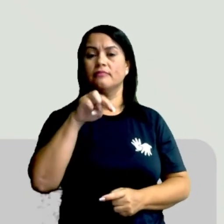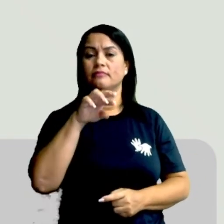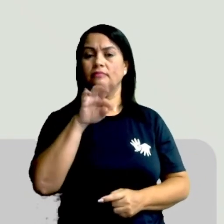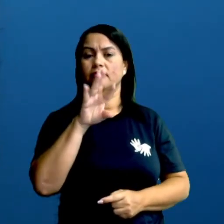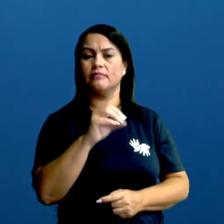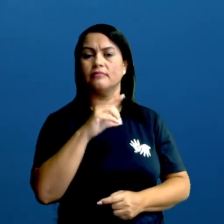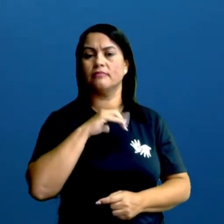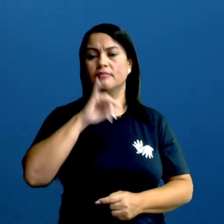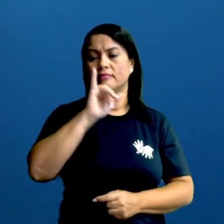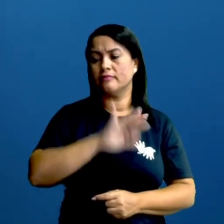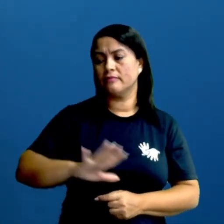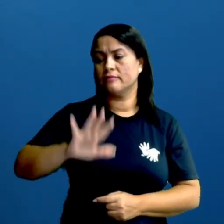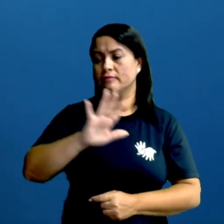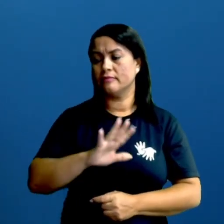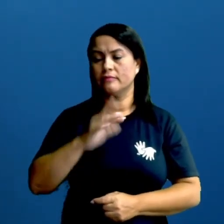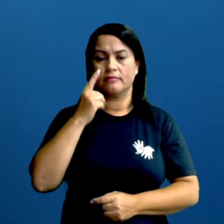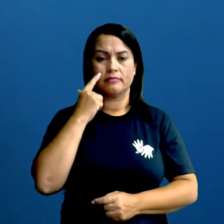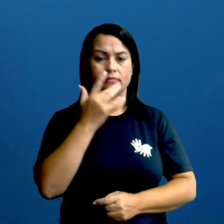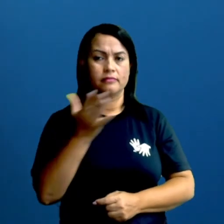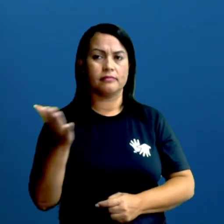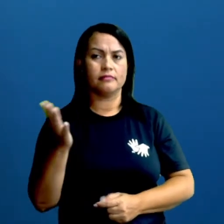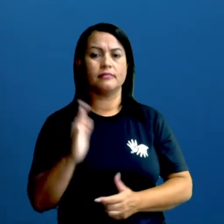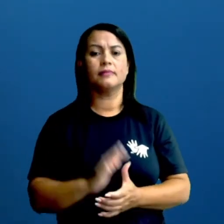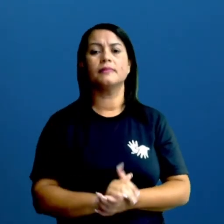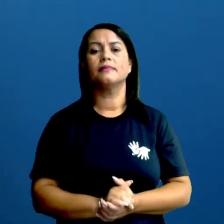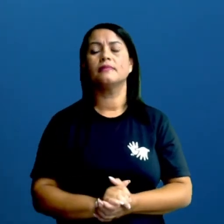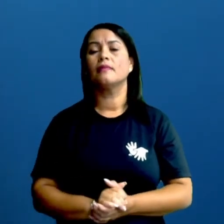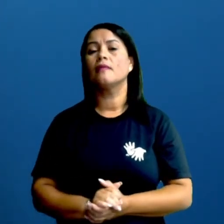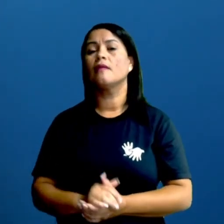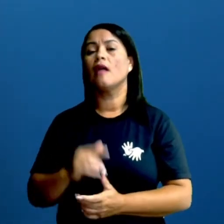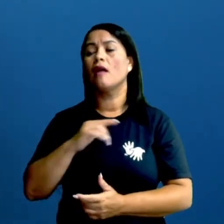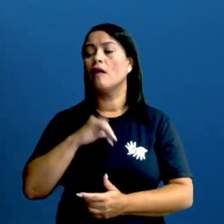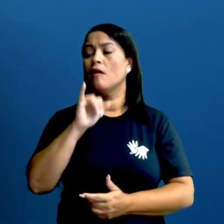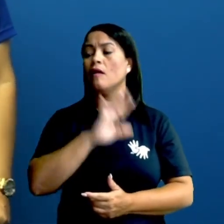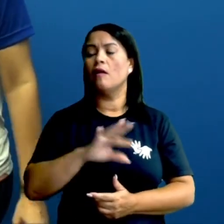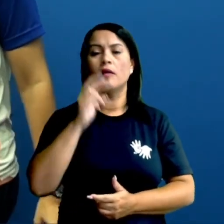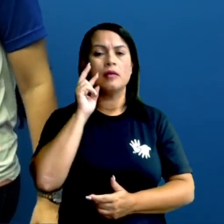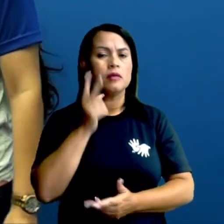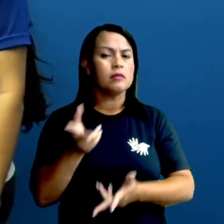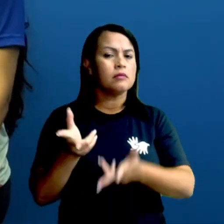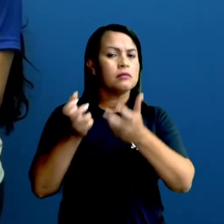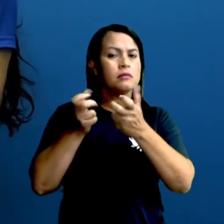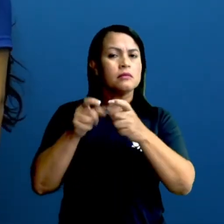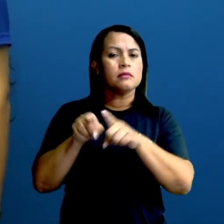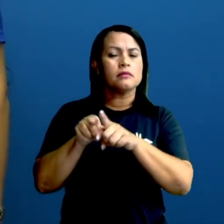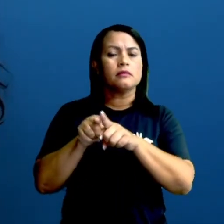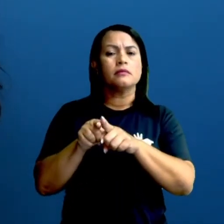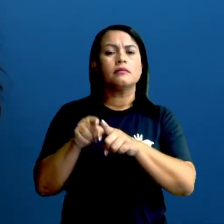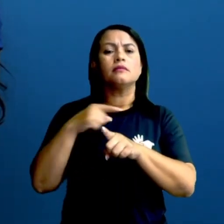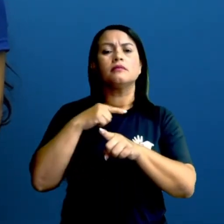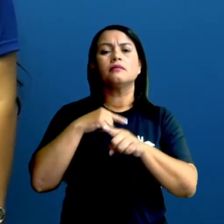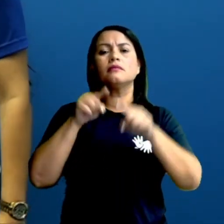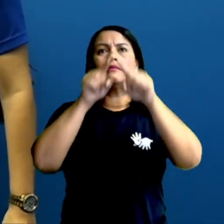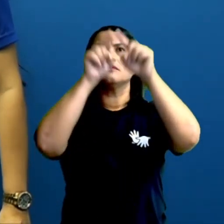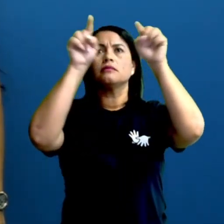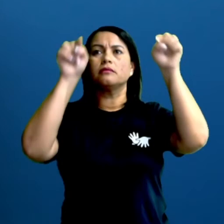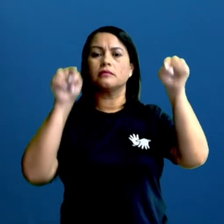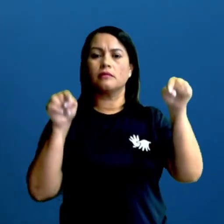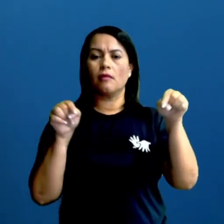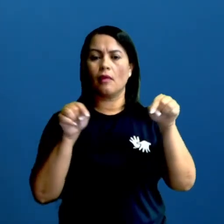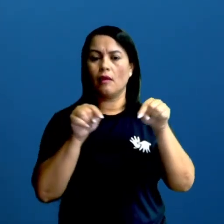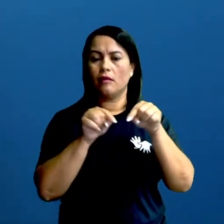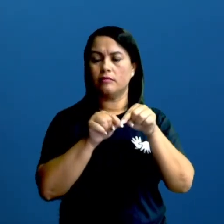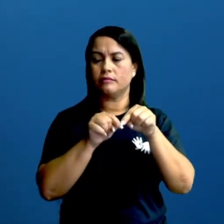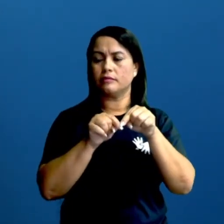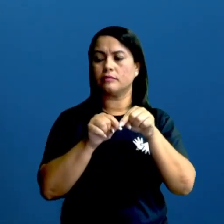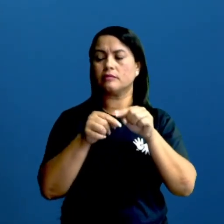figura, ó, o perímetro da figura, coloquei aqui a figura aqui para vocês observarem, e ele deu os lados, não é isso? Um